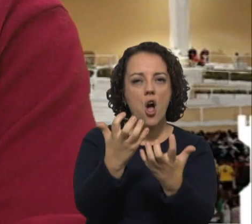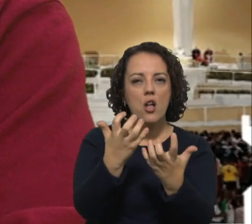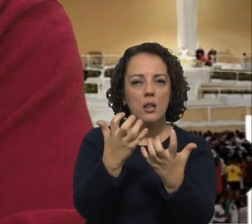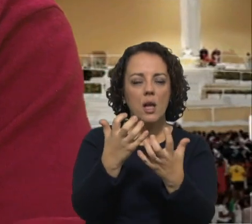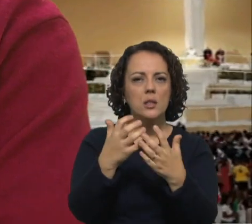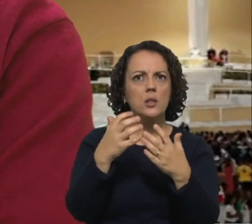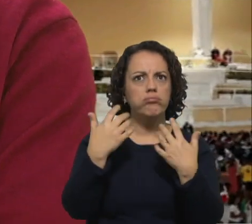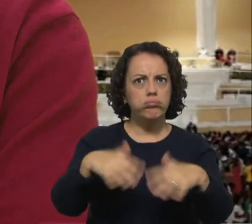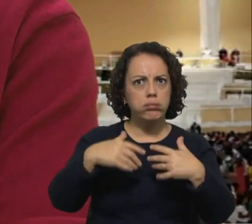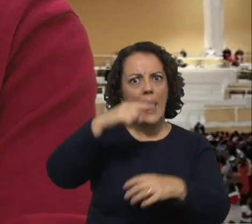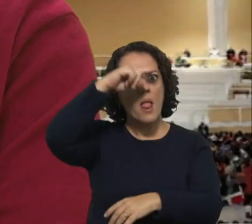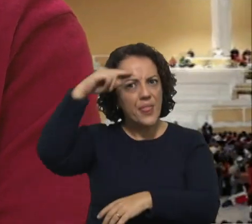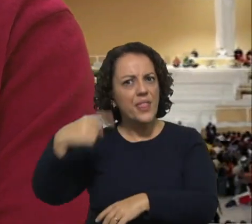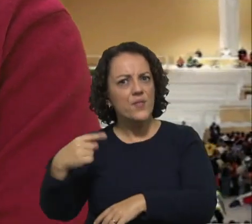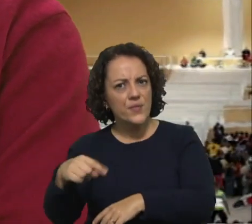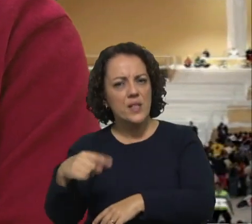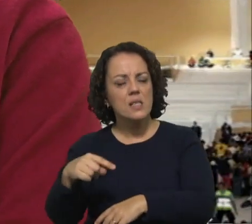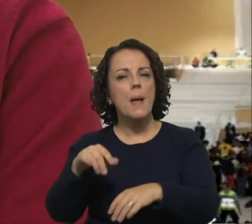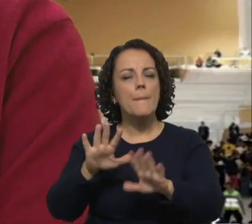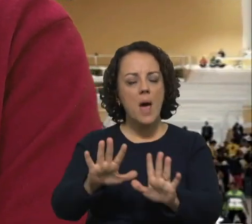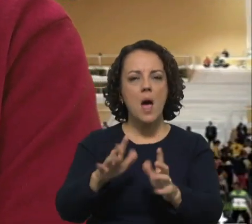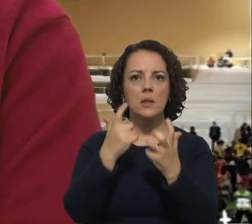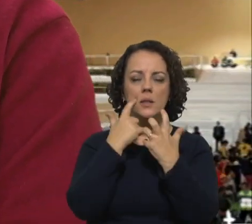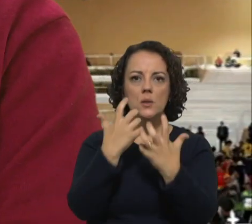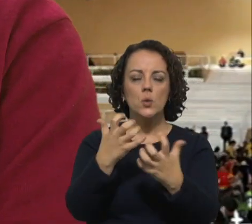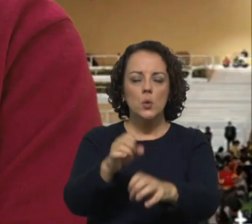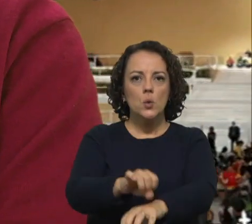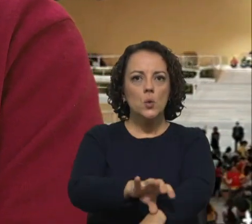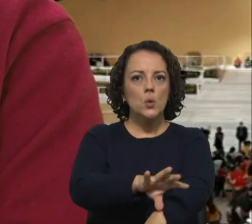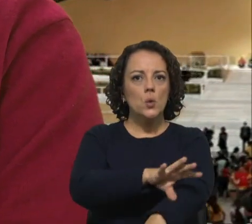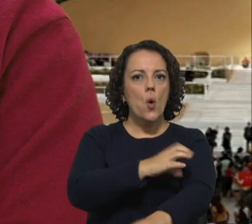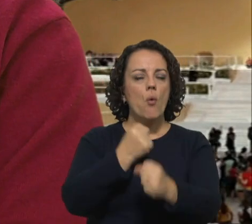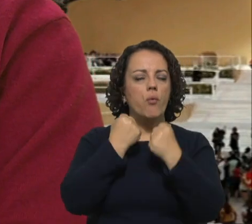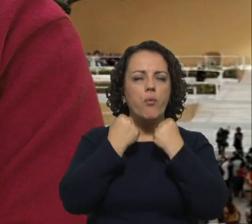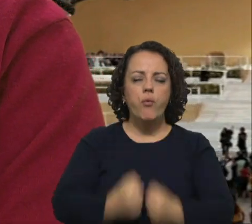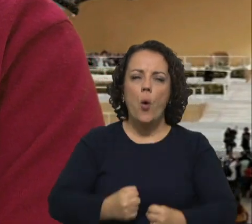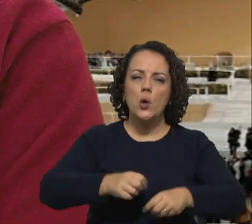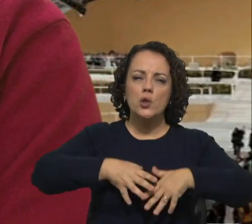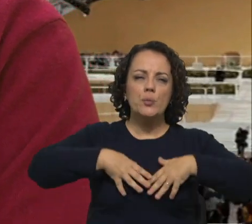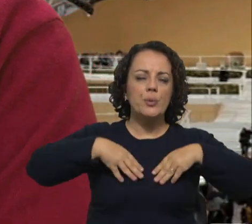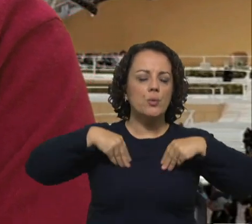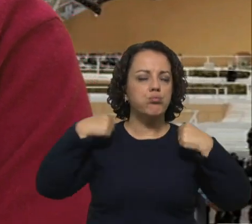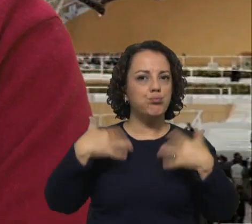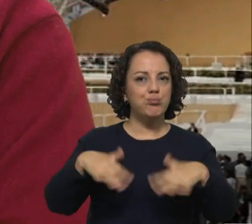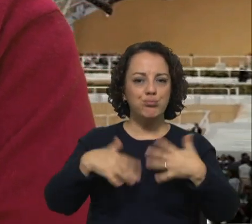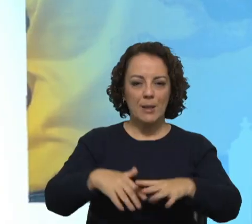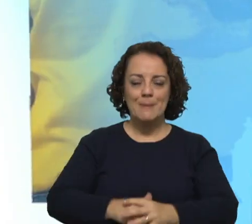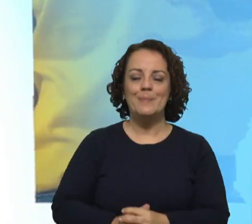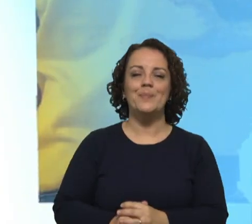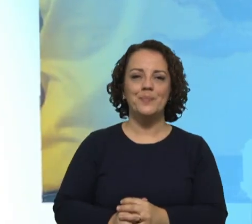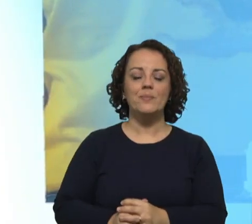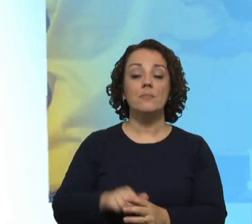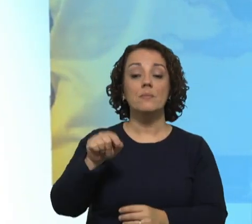eram difíceis, mas ao mesmo tempo eram de uma intensidade e de uma espiritualidade muito rica. Esta